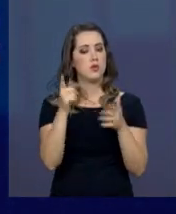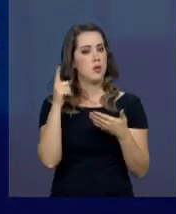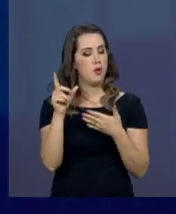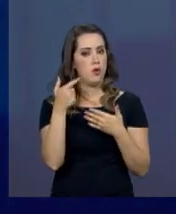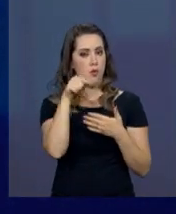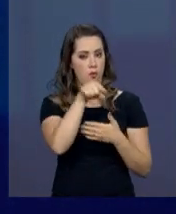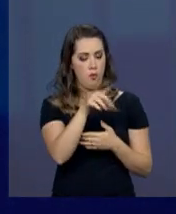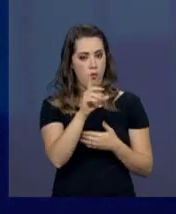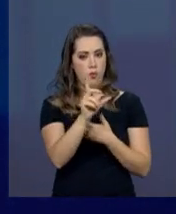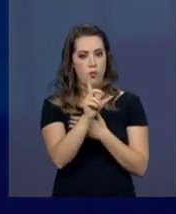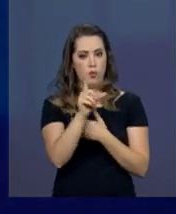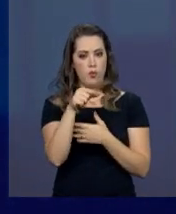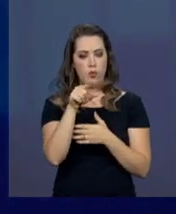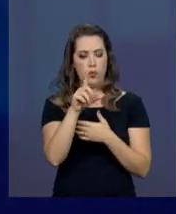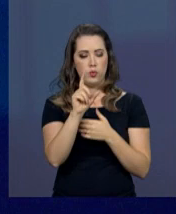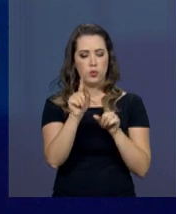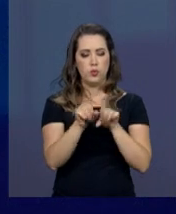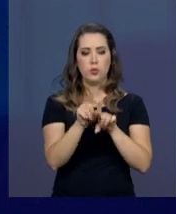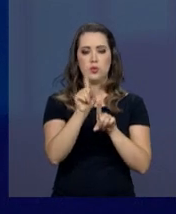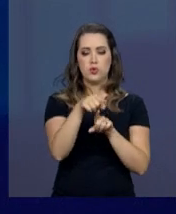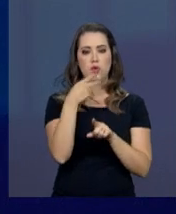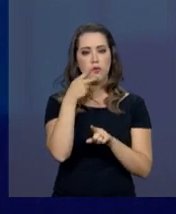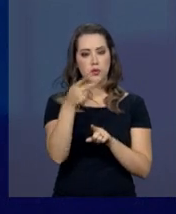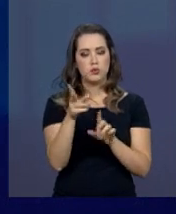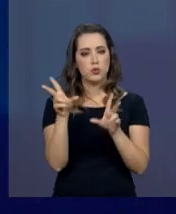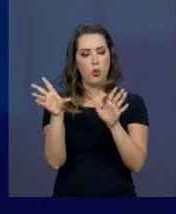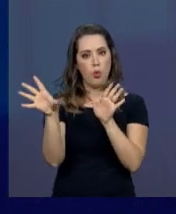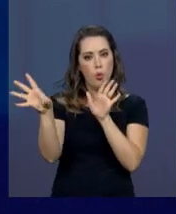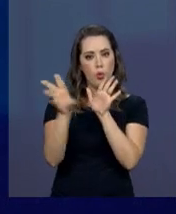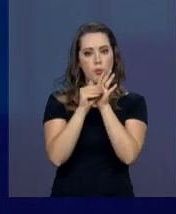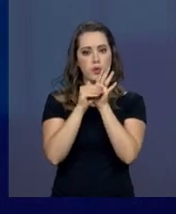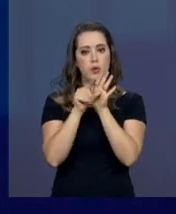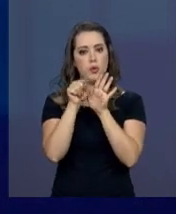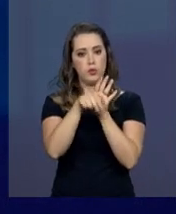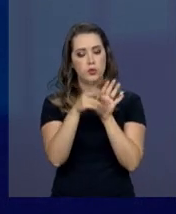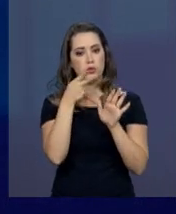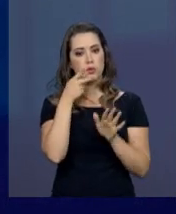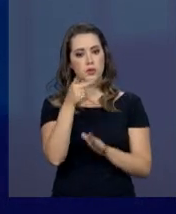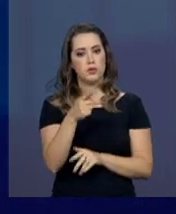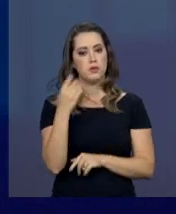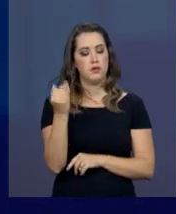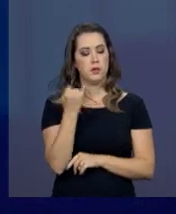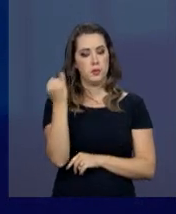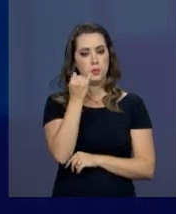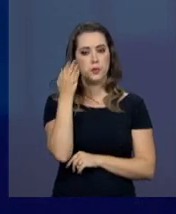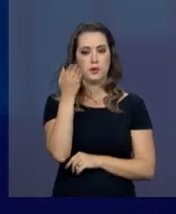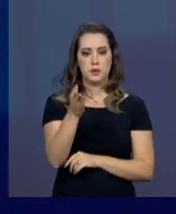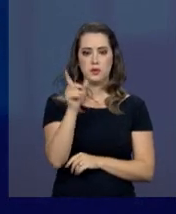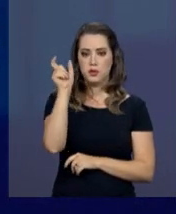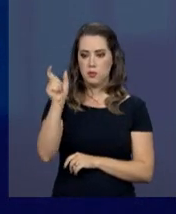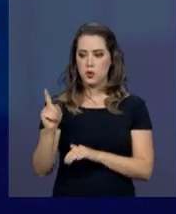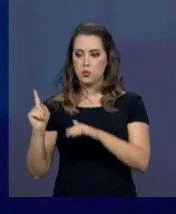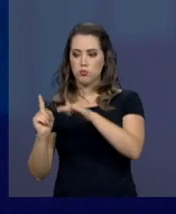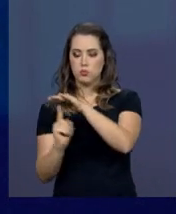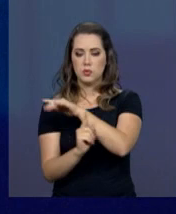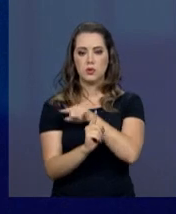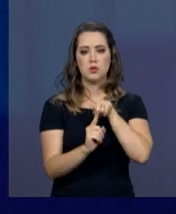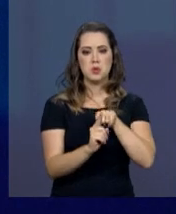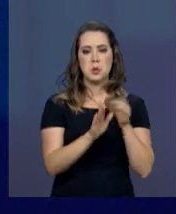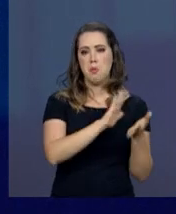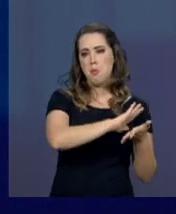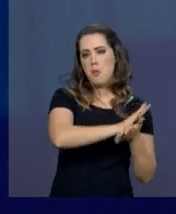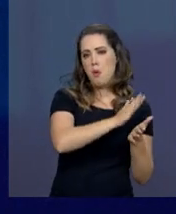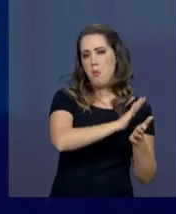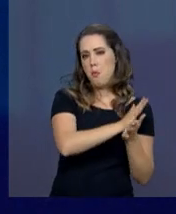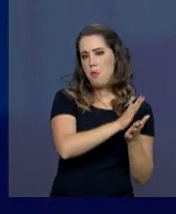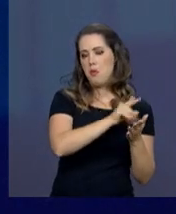já repercutiu o discurso do secretário-geral antónio guterres que ressaltou que migrantes e refugiados continuam a sofrer discriminação e